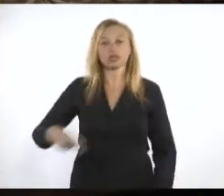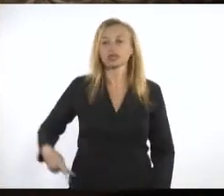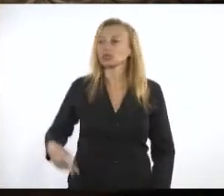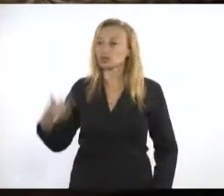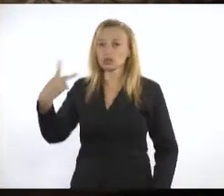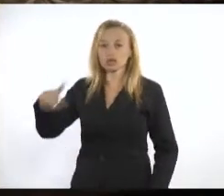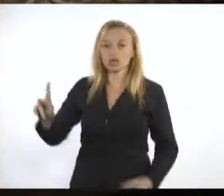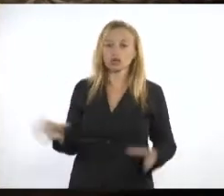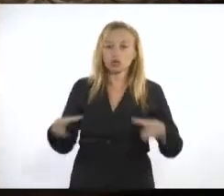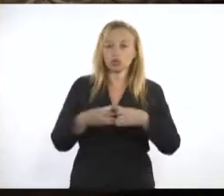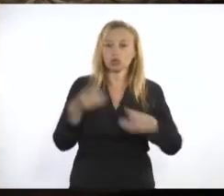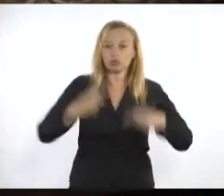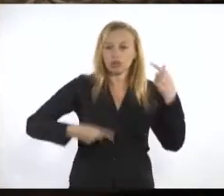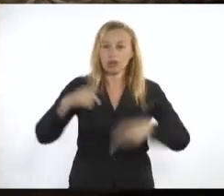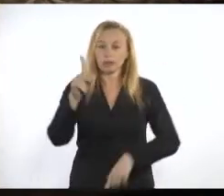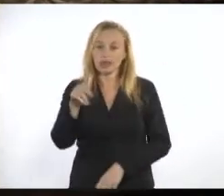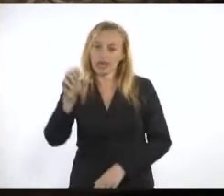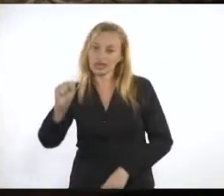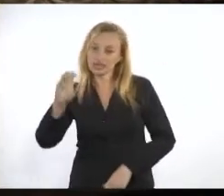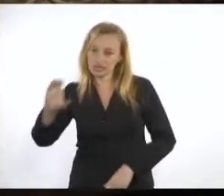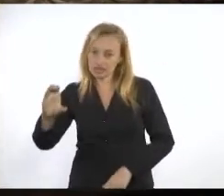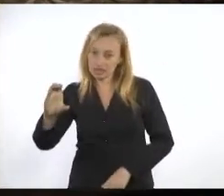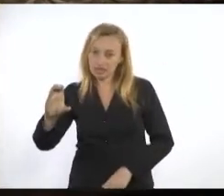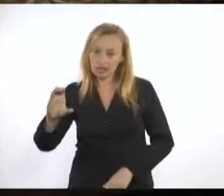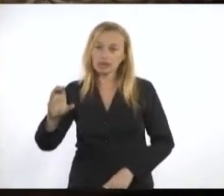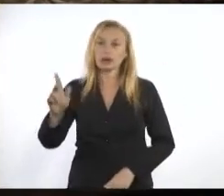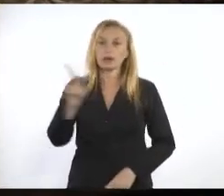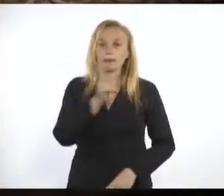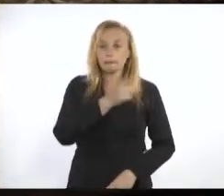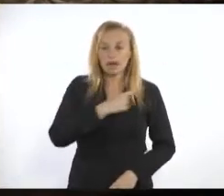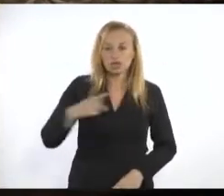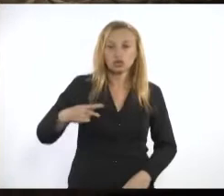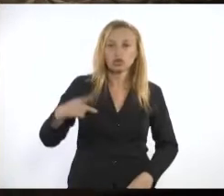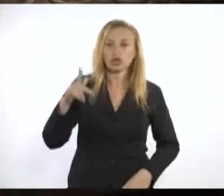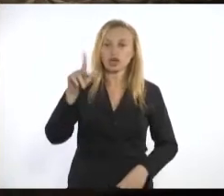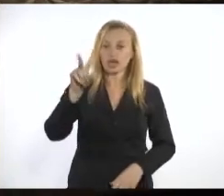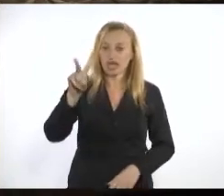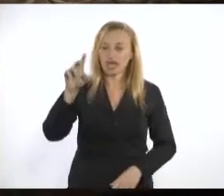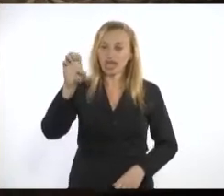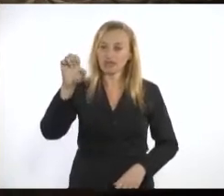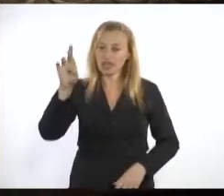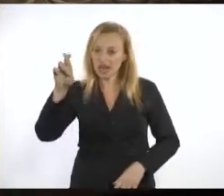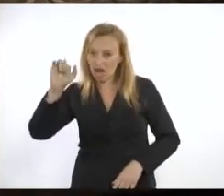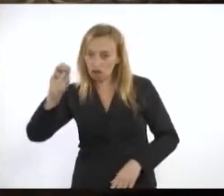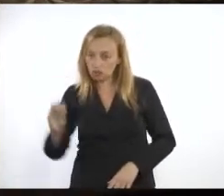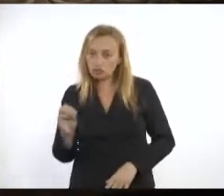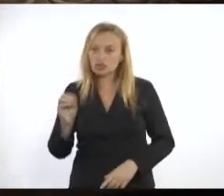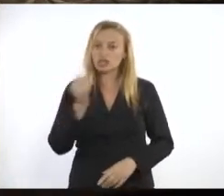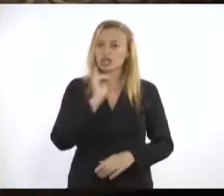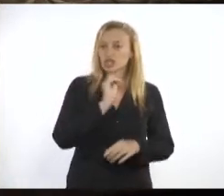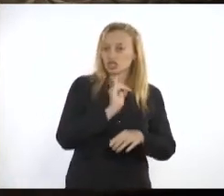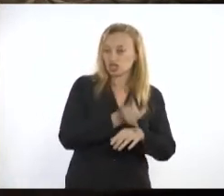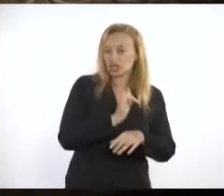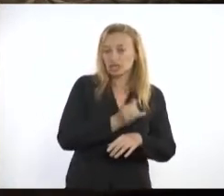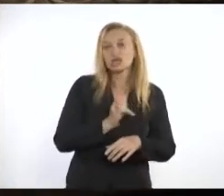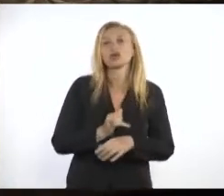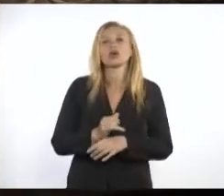partido, PSC, pastor Everaldo, faça indicações políticas à